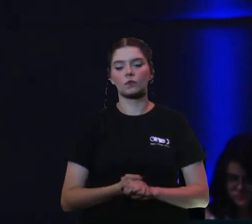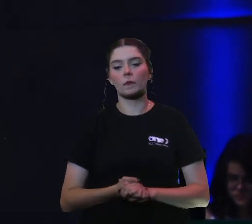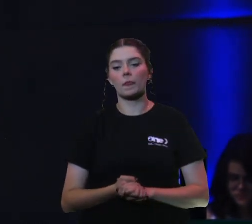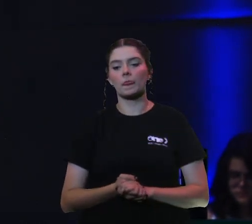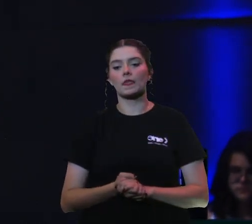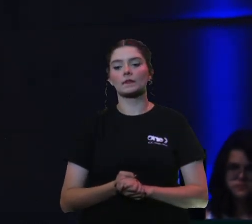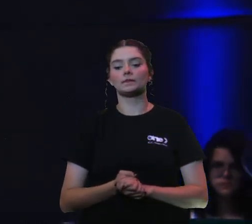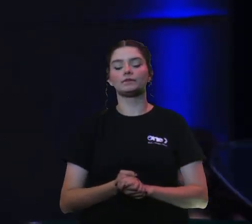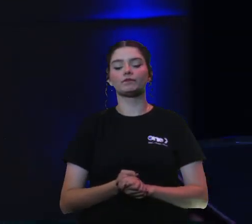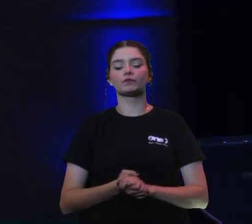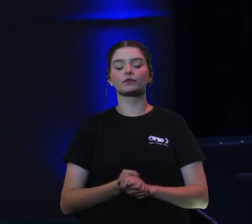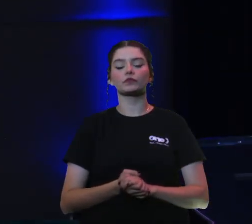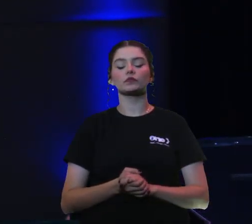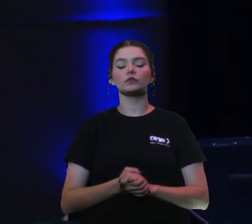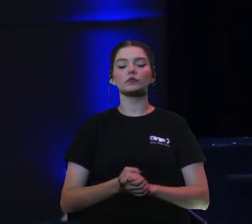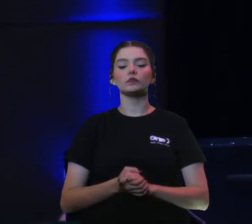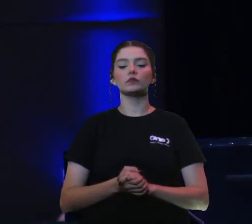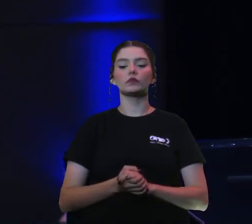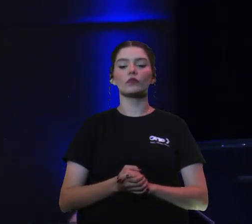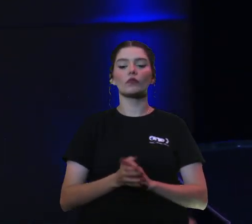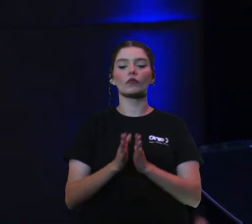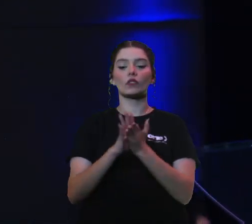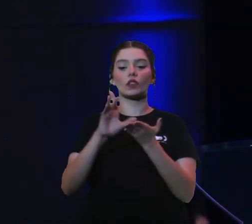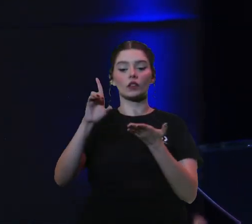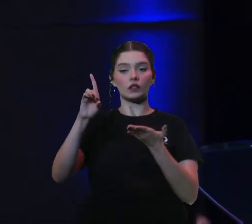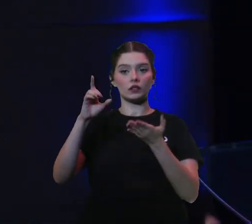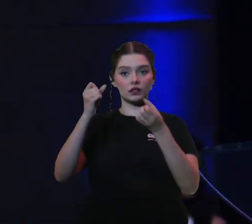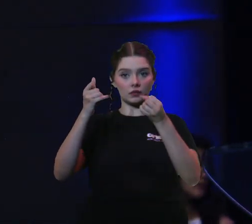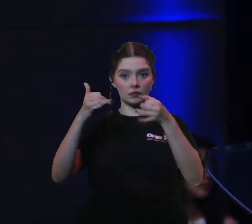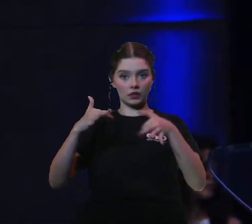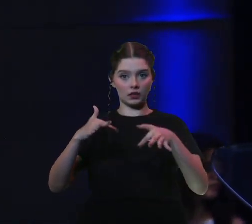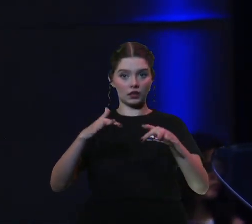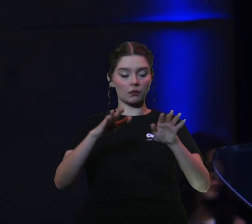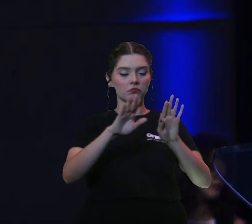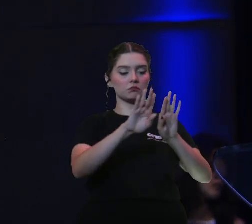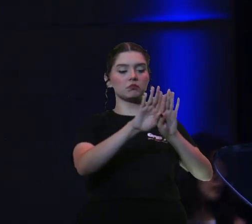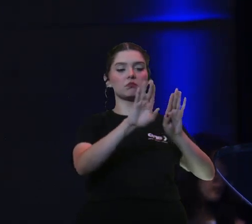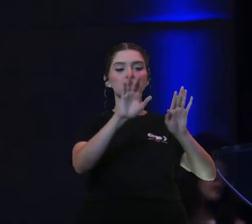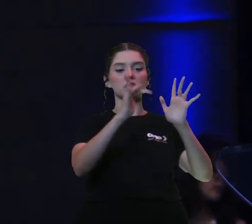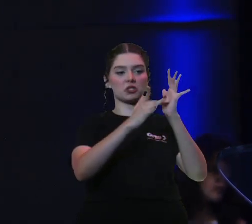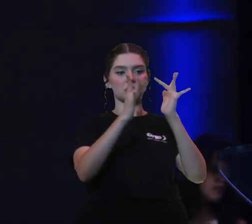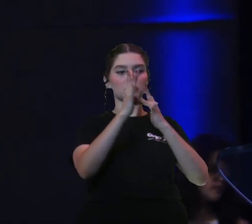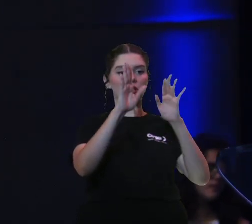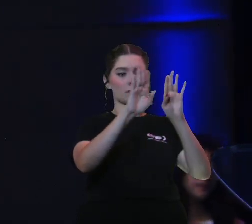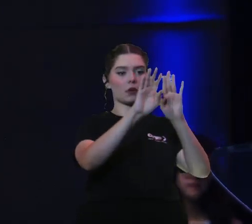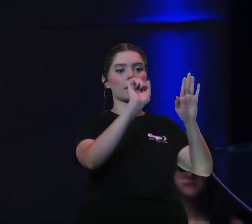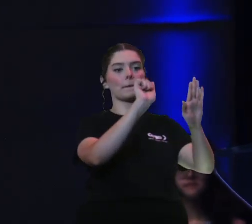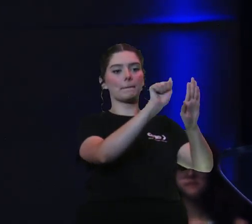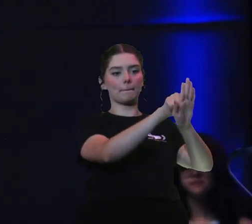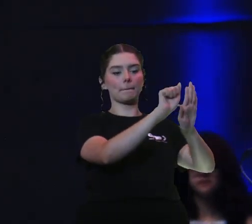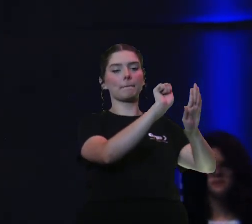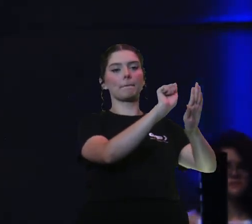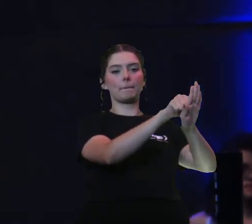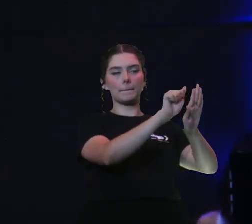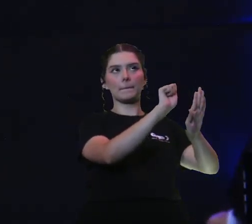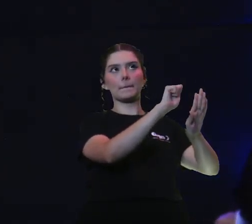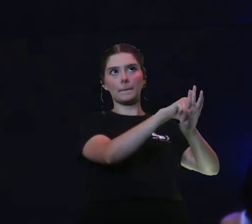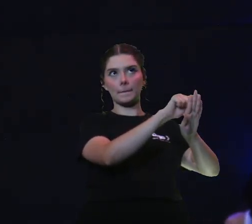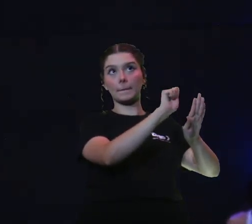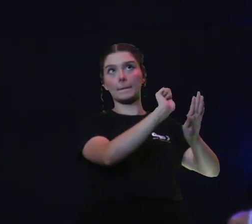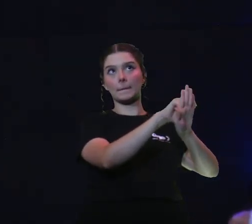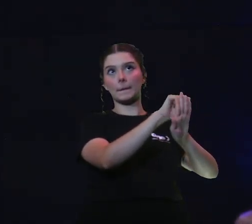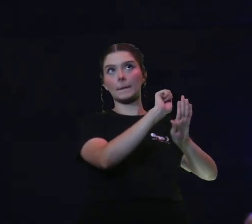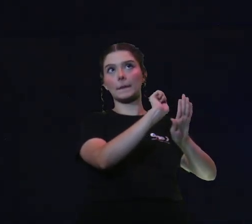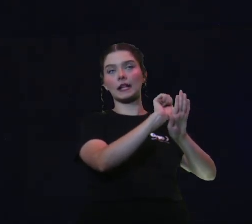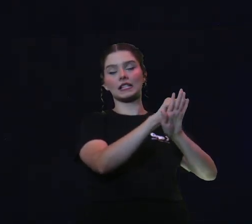Mas o texto vai dizer que Ele está na porta batendo. E tem pessoas aqui que nunca convidaram a Jesus para ser o Senhor e Salvador